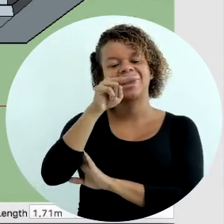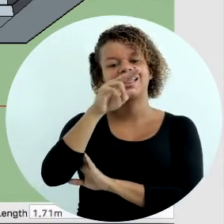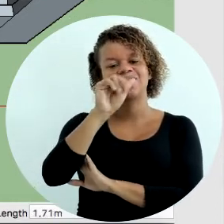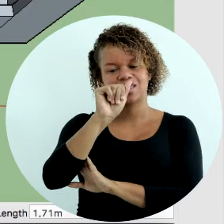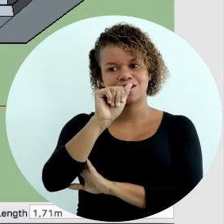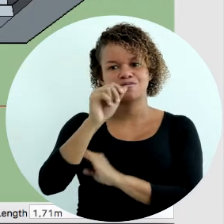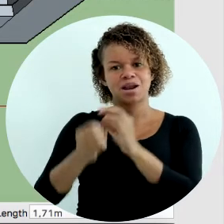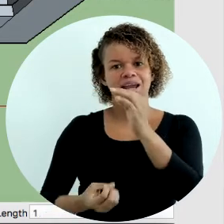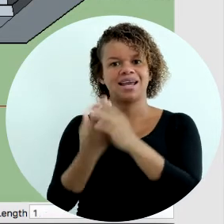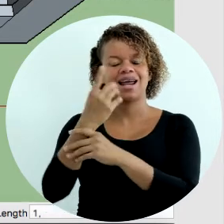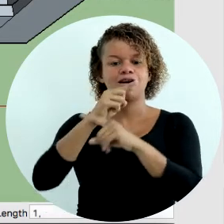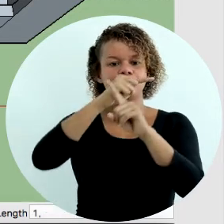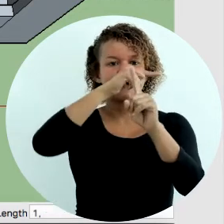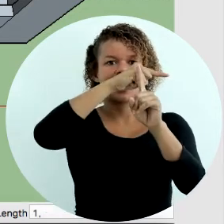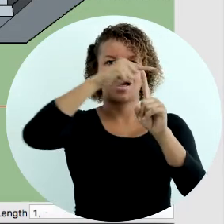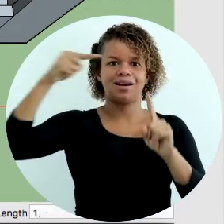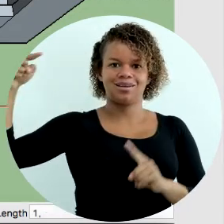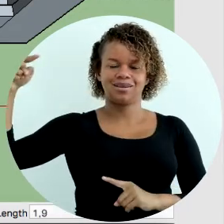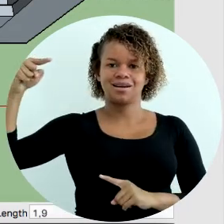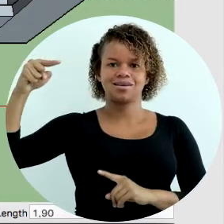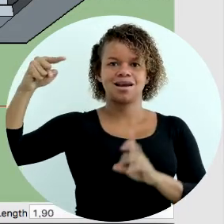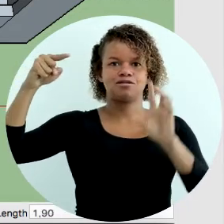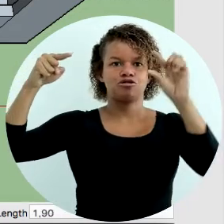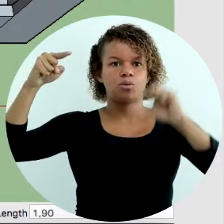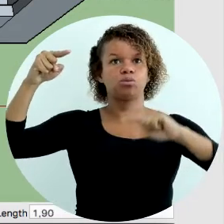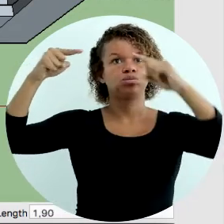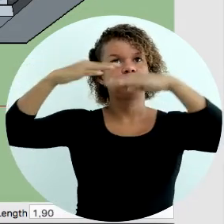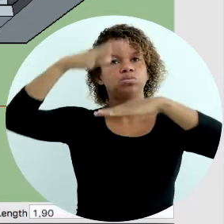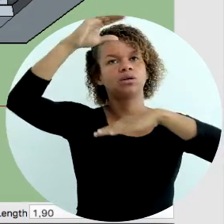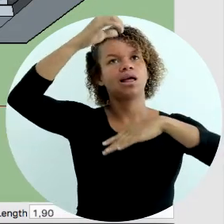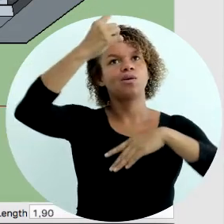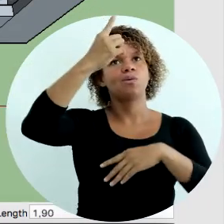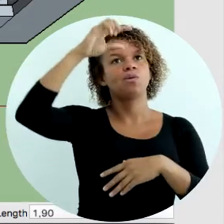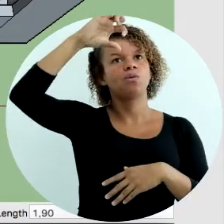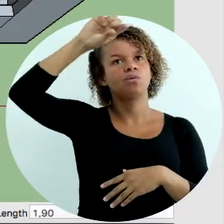utilizando a trena para criar uma linha guia a 1,90